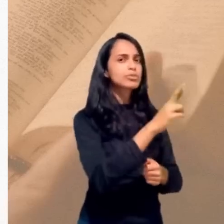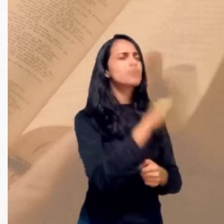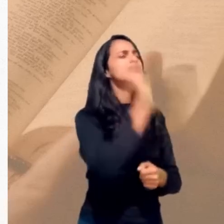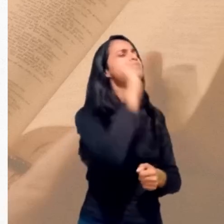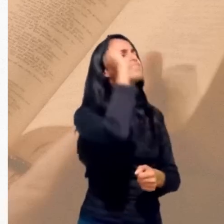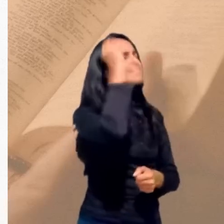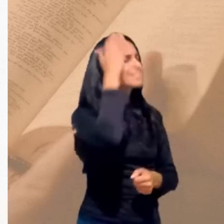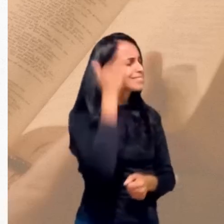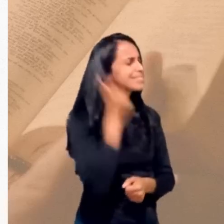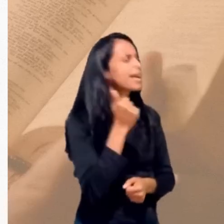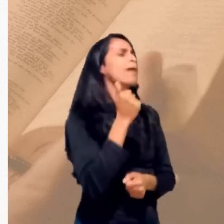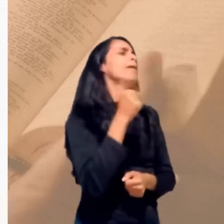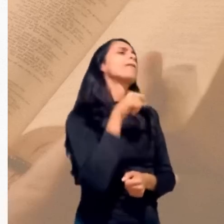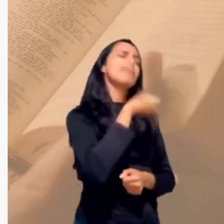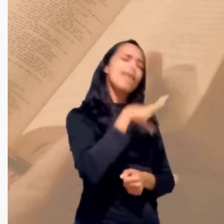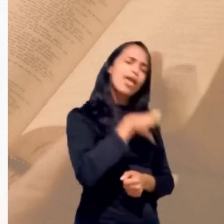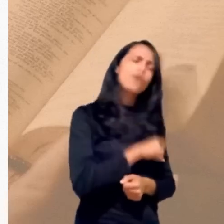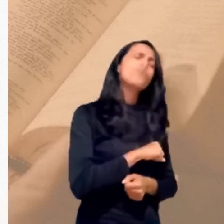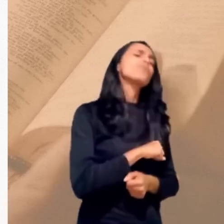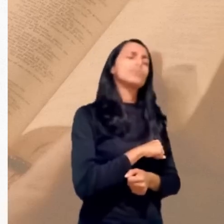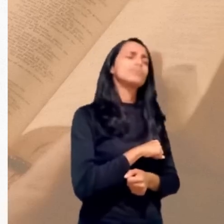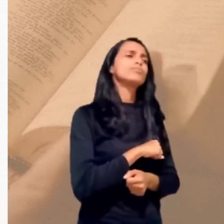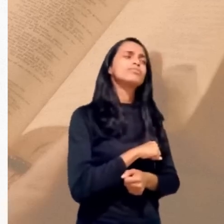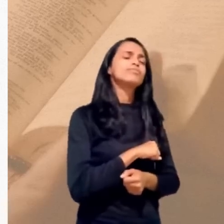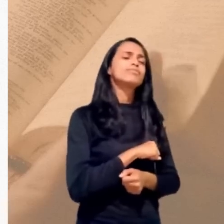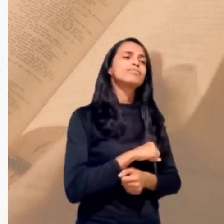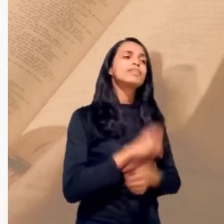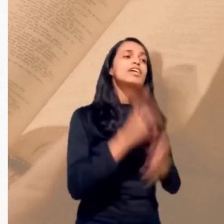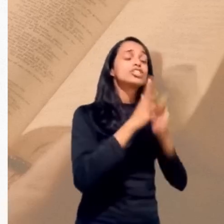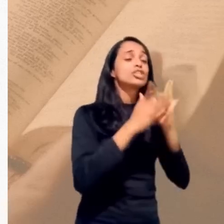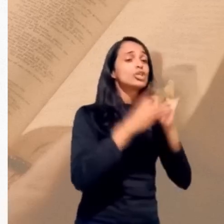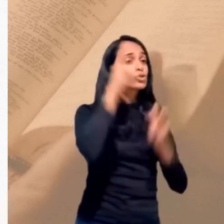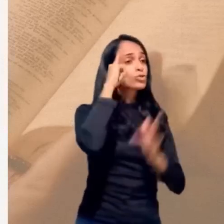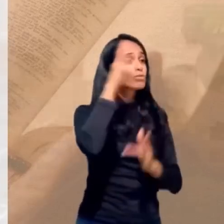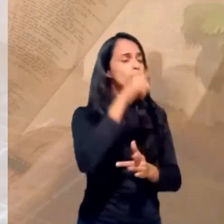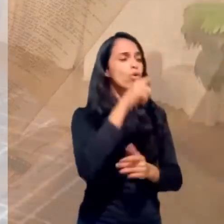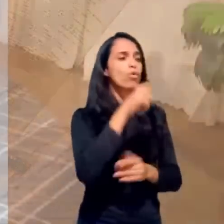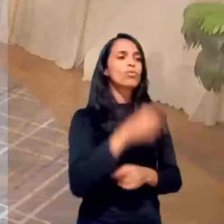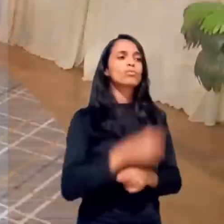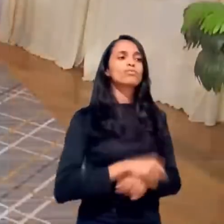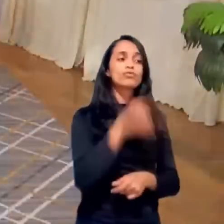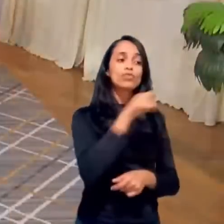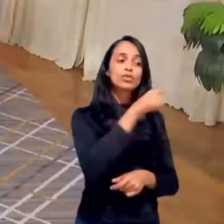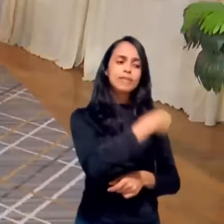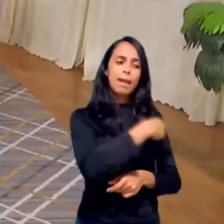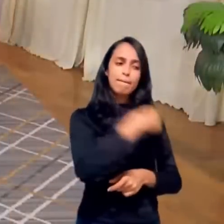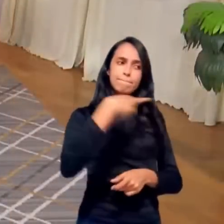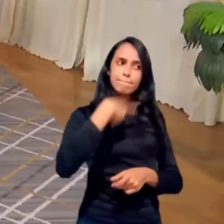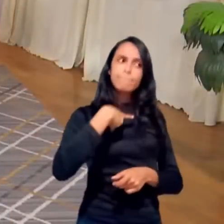Disse-lhe: Apacenta as minhas ovelhas.